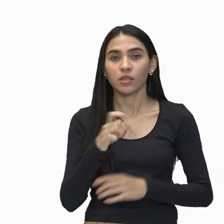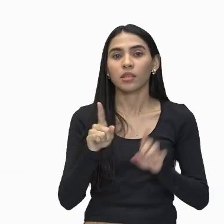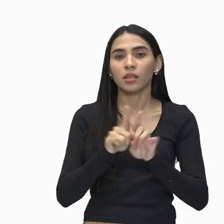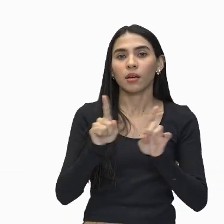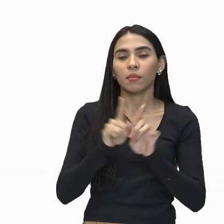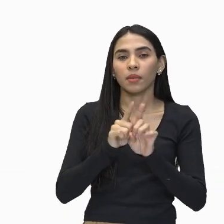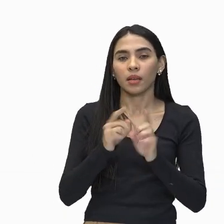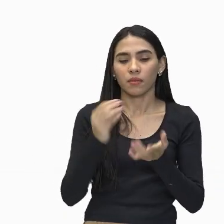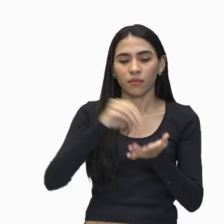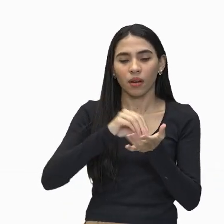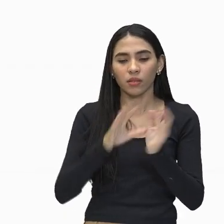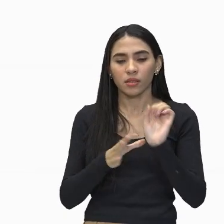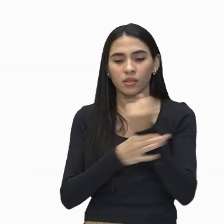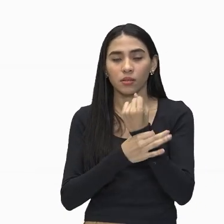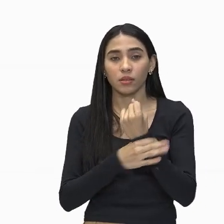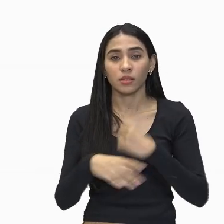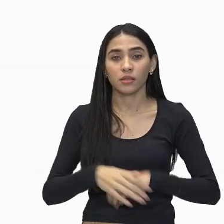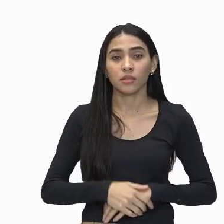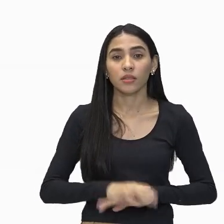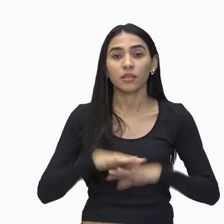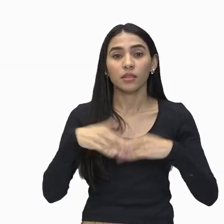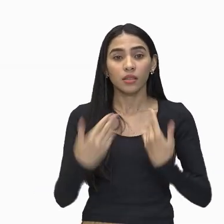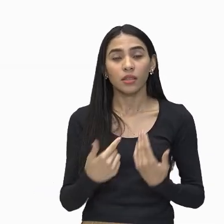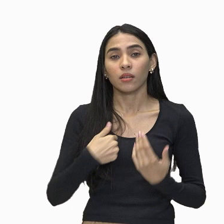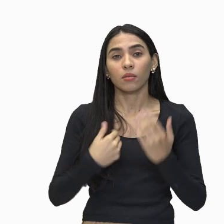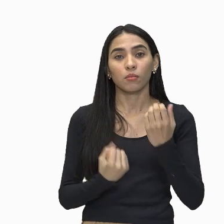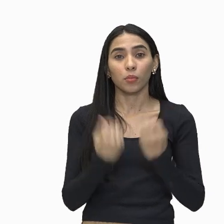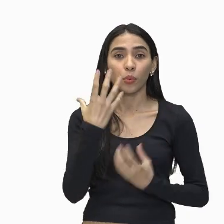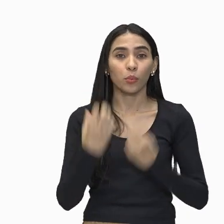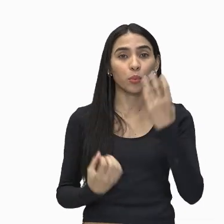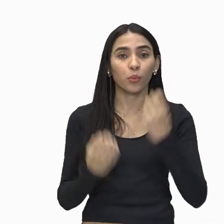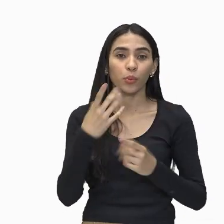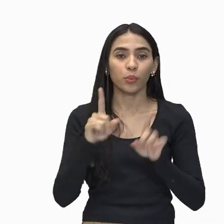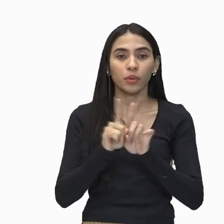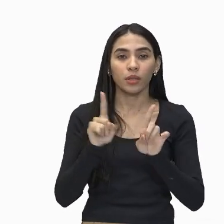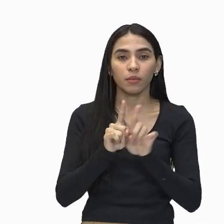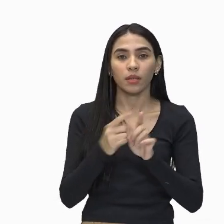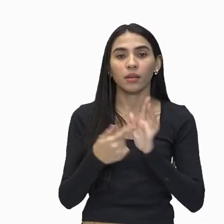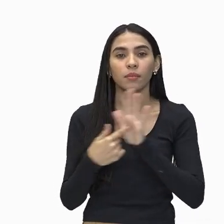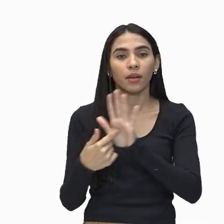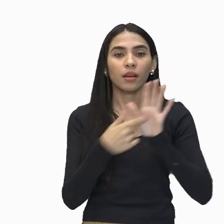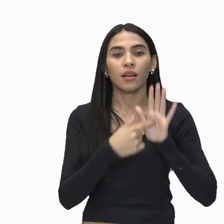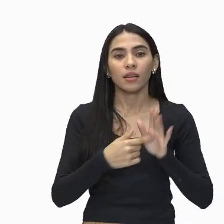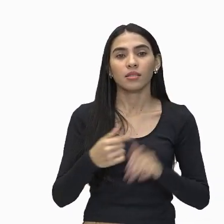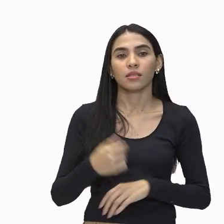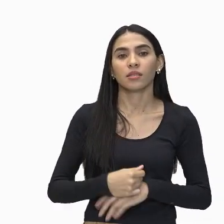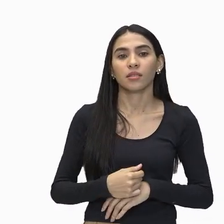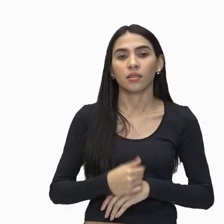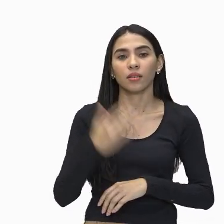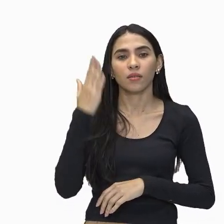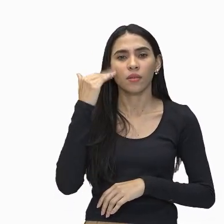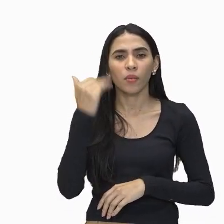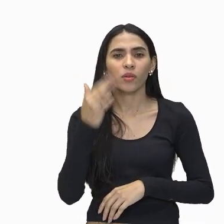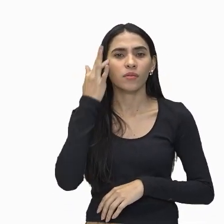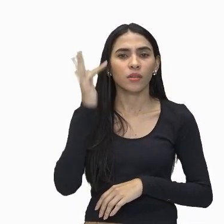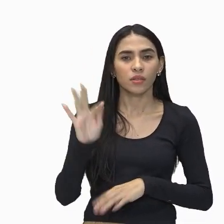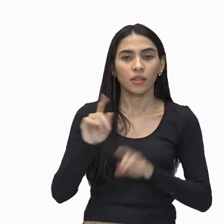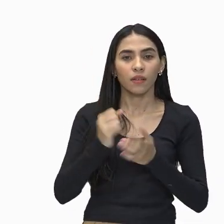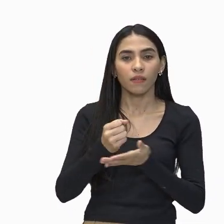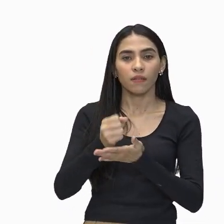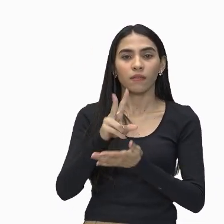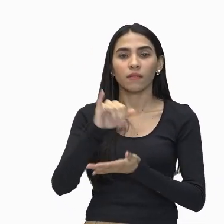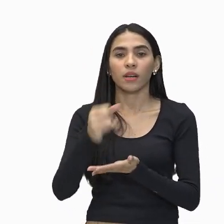incerteza de Heisenberg, né? Então são coisas que vão surgindo aí e aparece uma tendência filosófica que vai nos ajudar